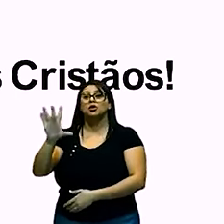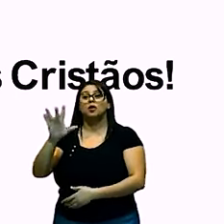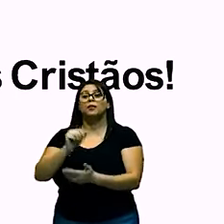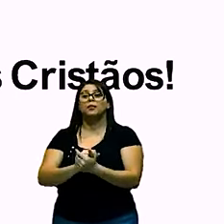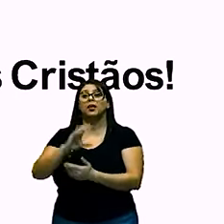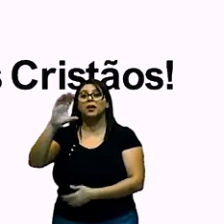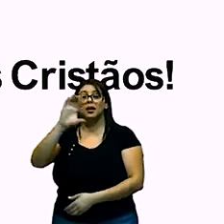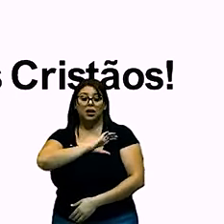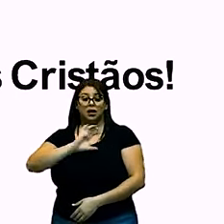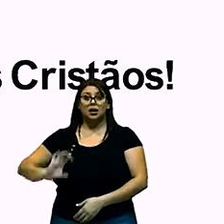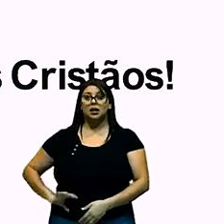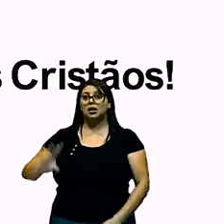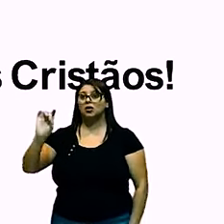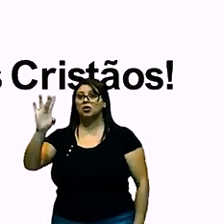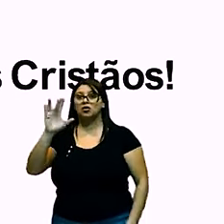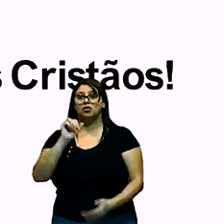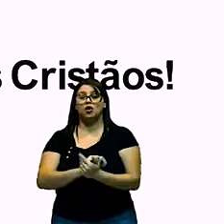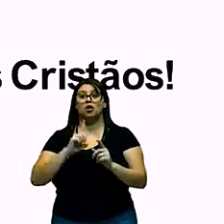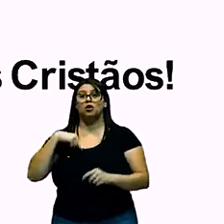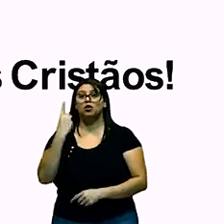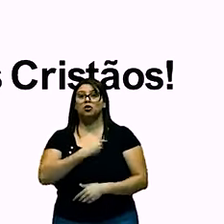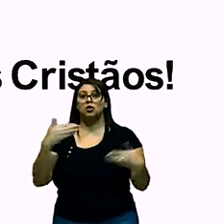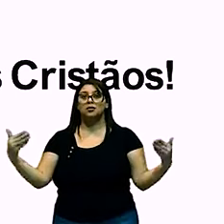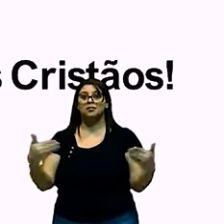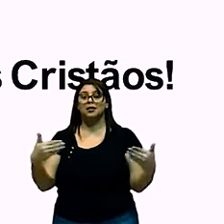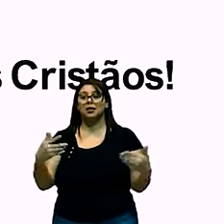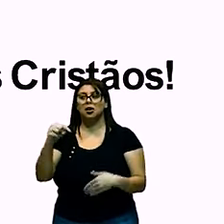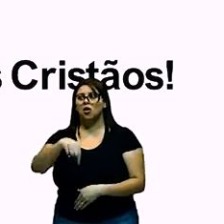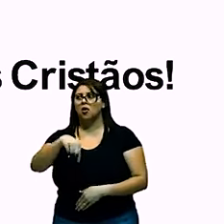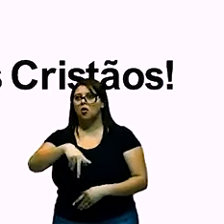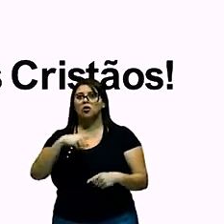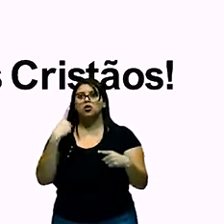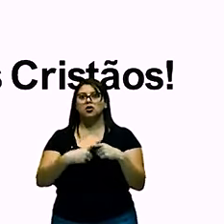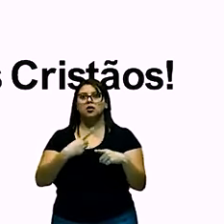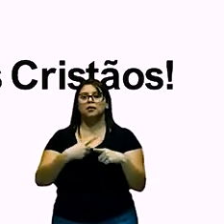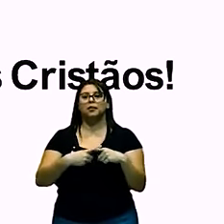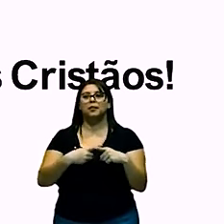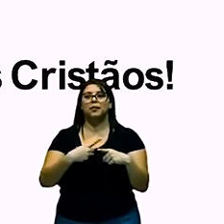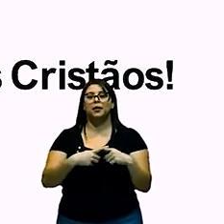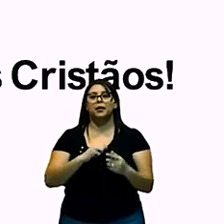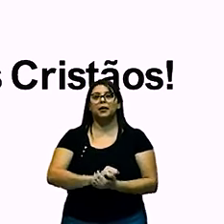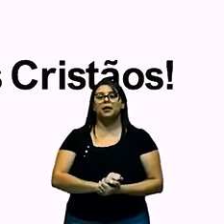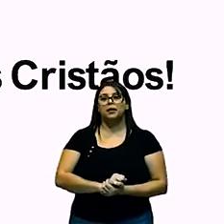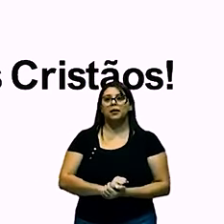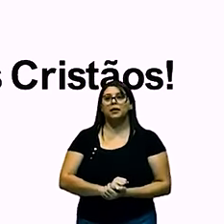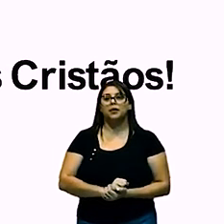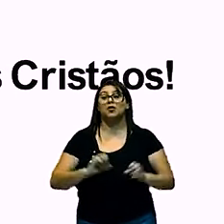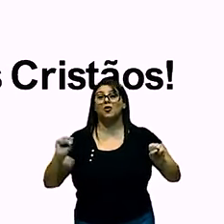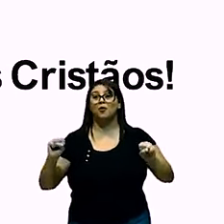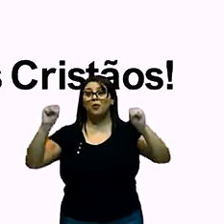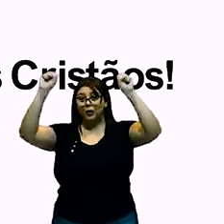da reforma. Nós estamos aqui hoje como protestantes, nós somos historicamente falando, porque